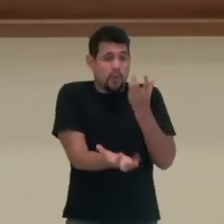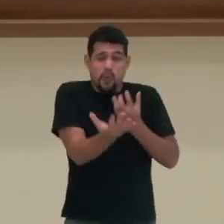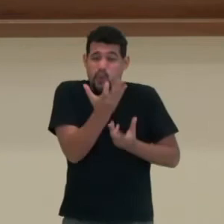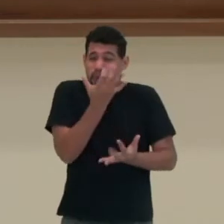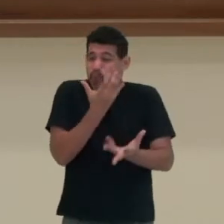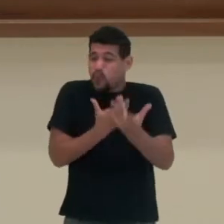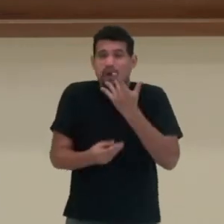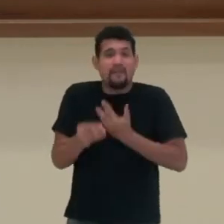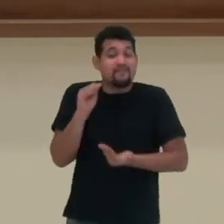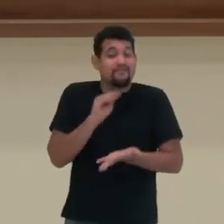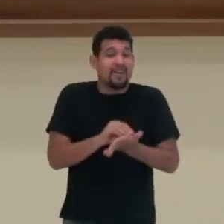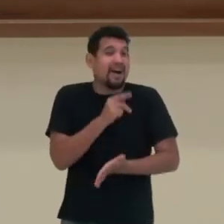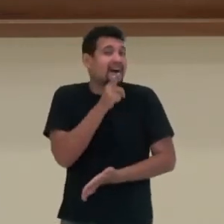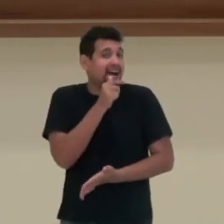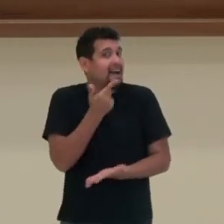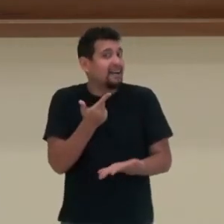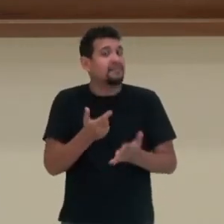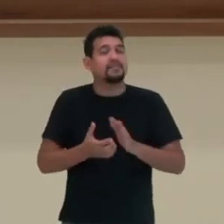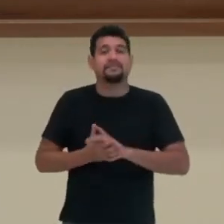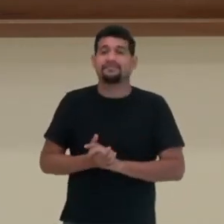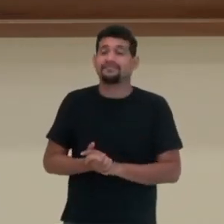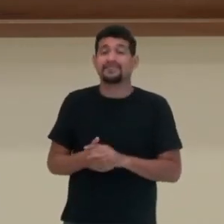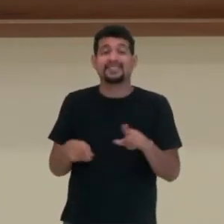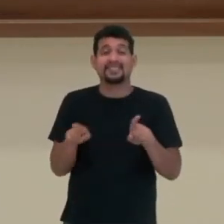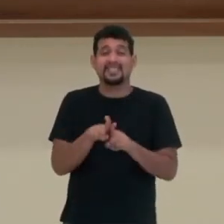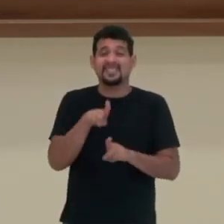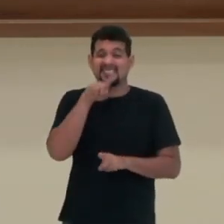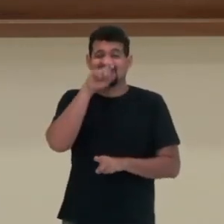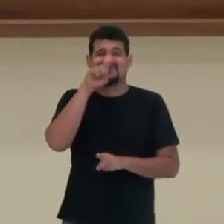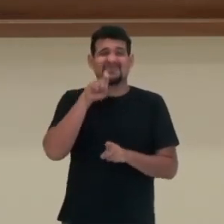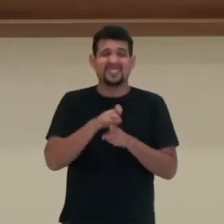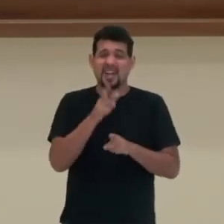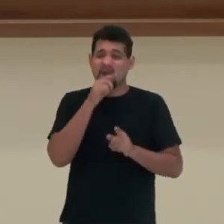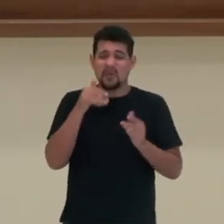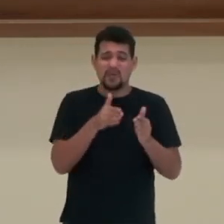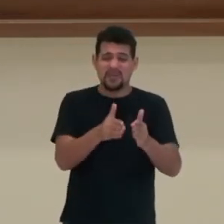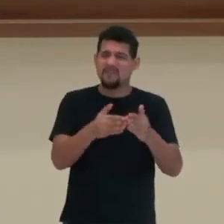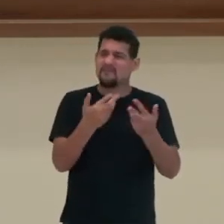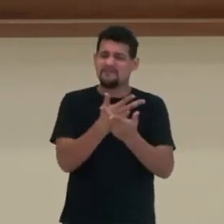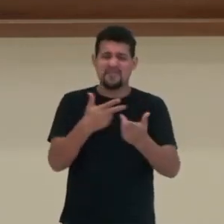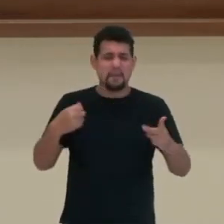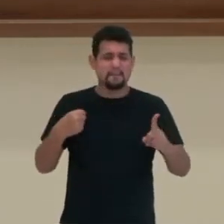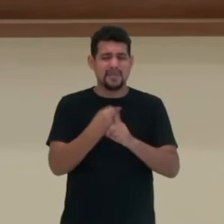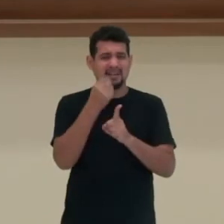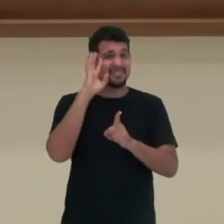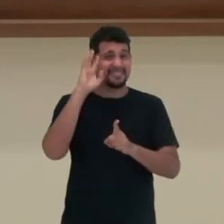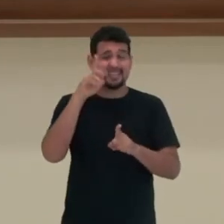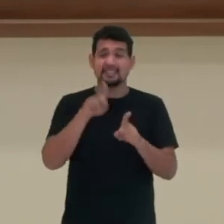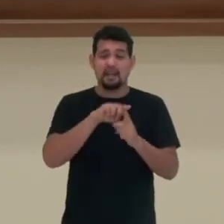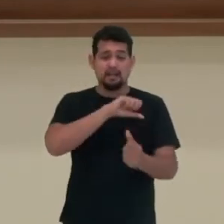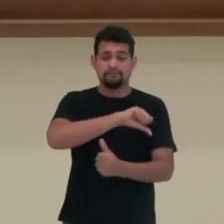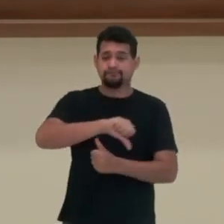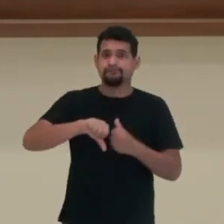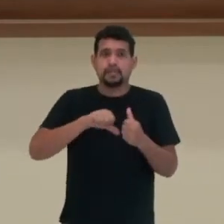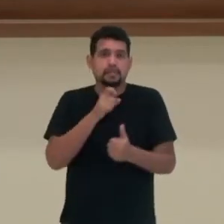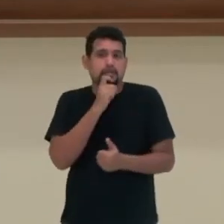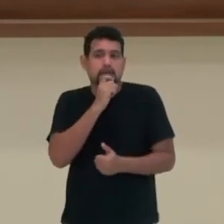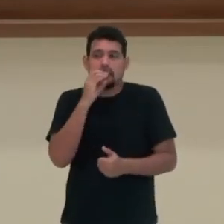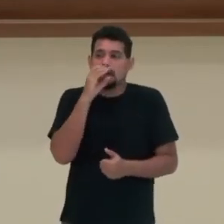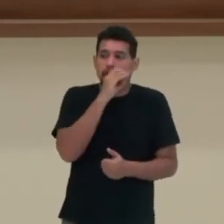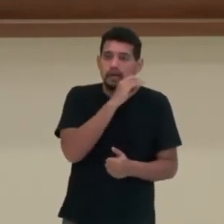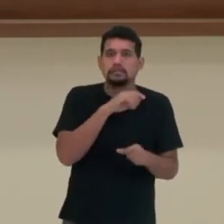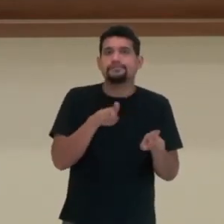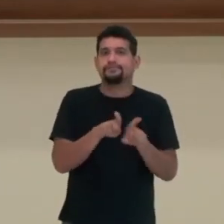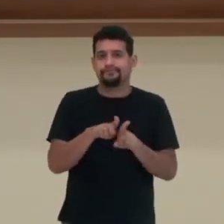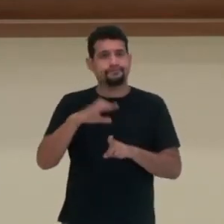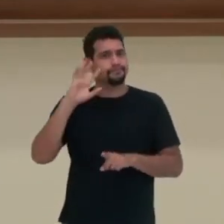a falta d'água, né? A poluição nos rios, esses impactos todos, a mudança no clima, o